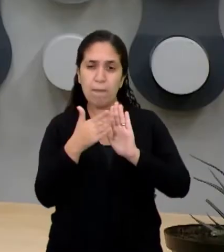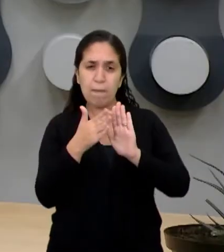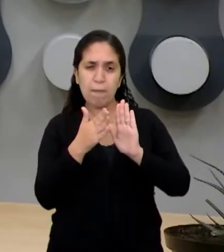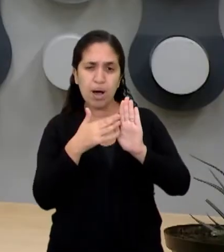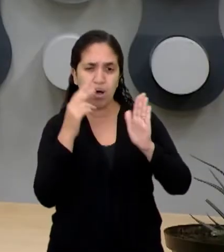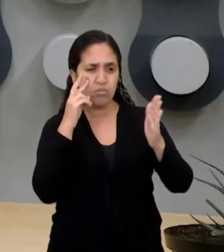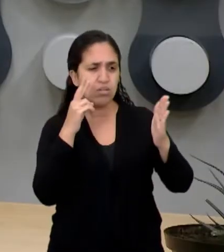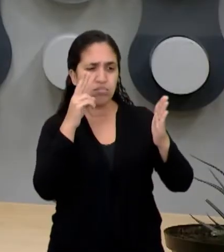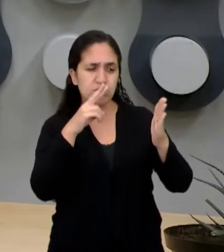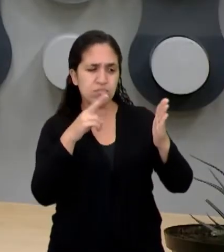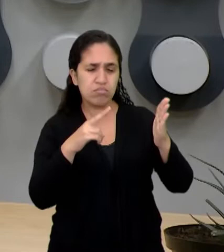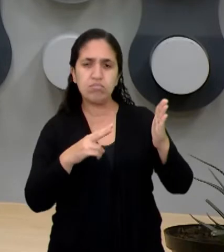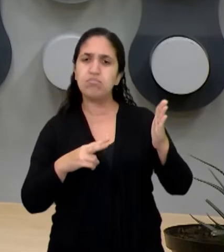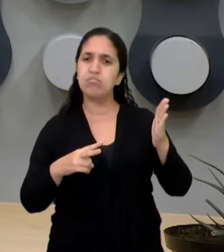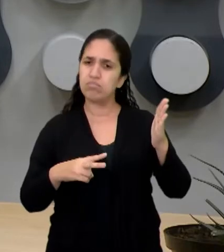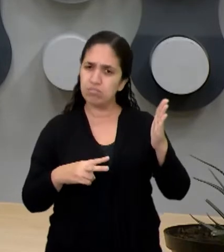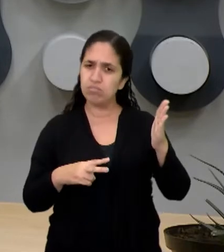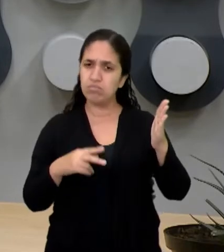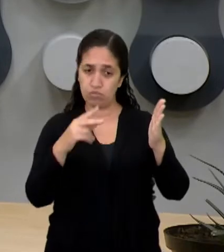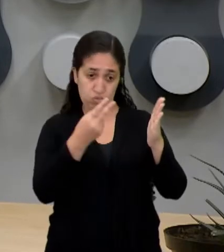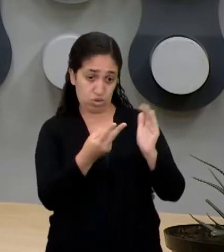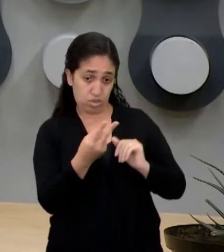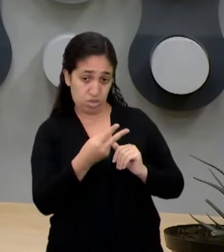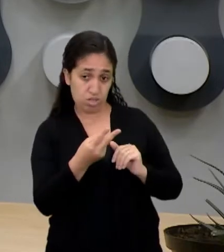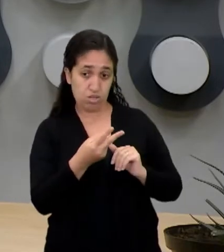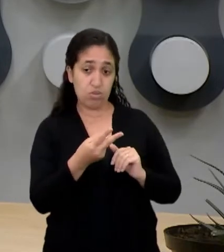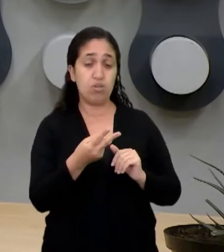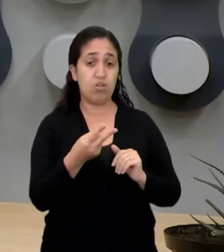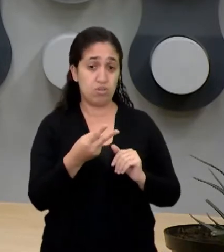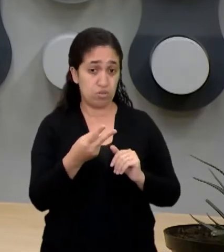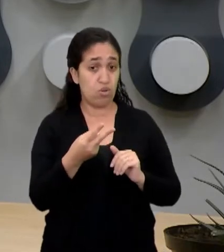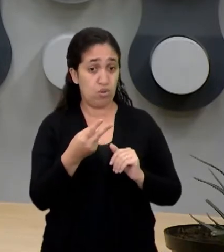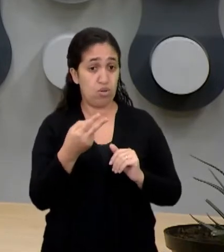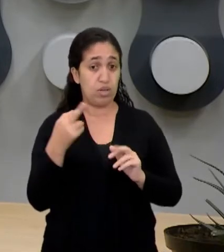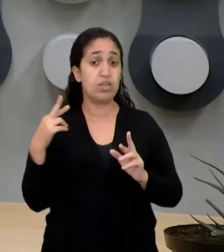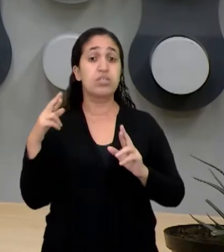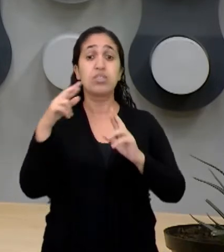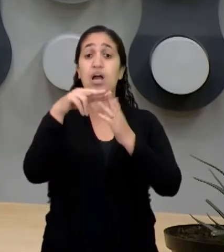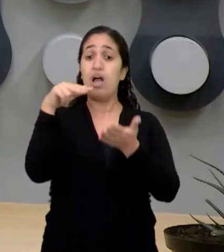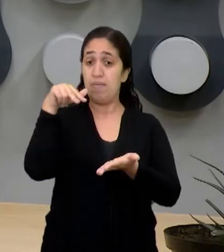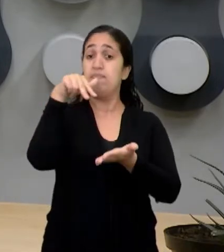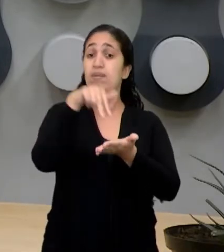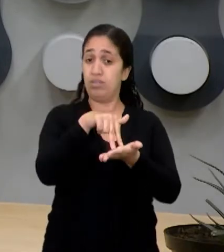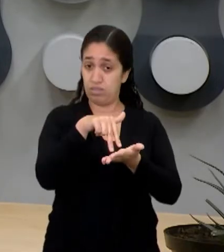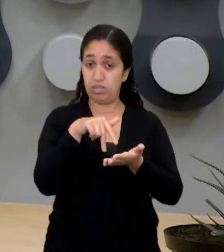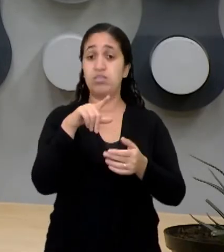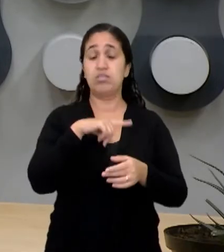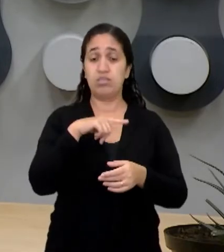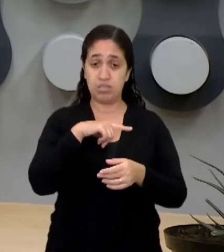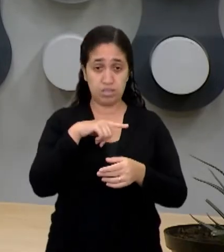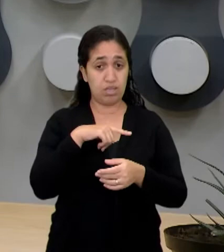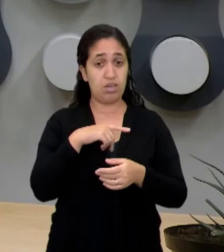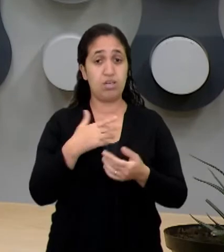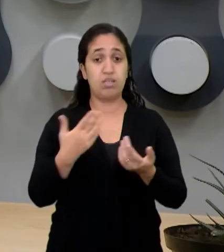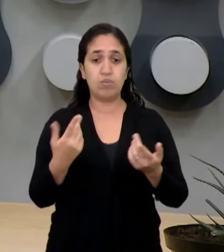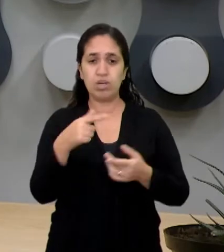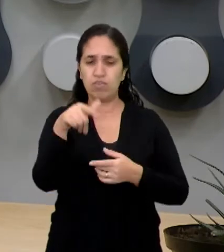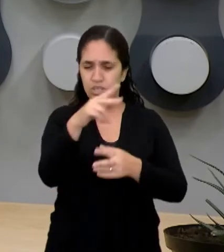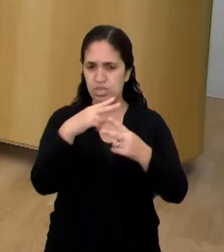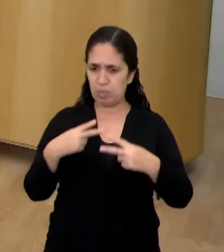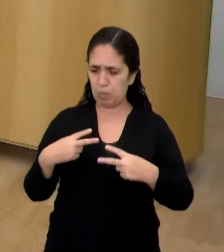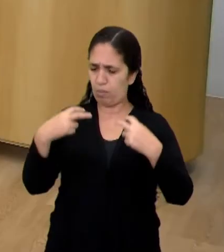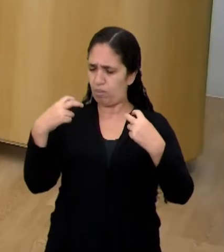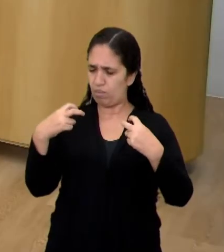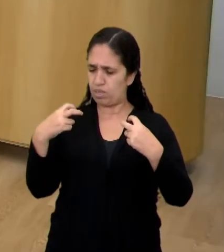que vocês, para mim, vocês dois têm muita representatividade, né? Uhum. Porque além de vocês se identificarem, né?